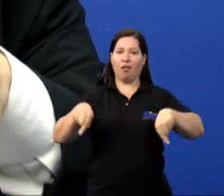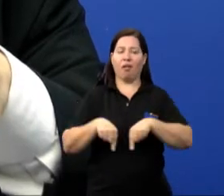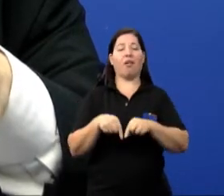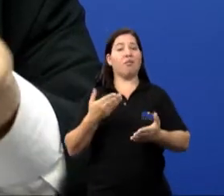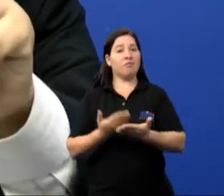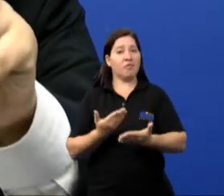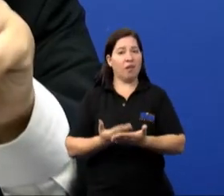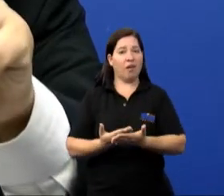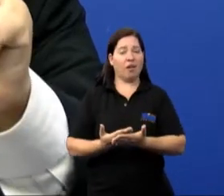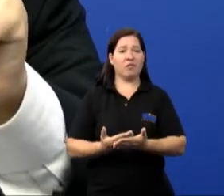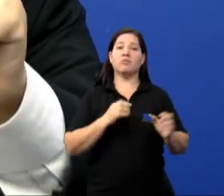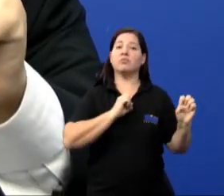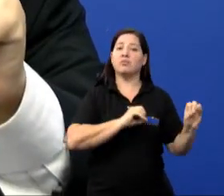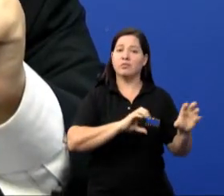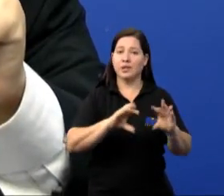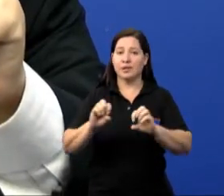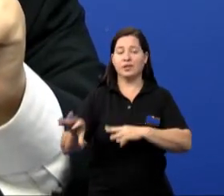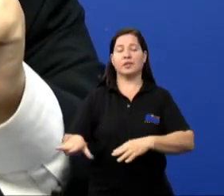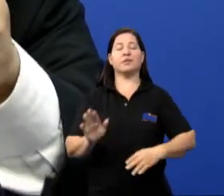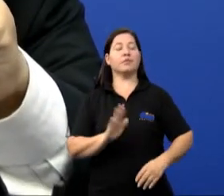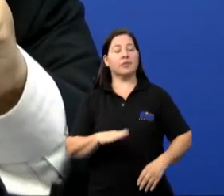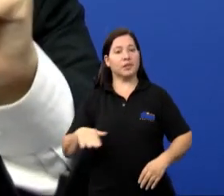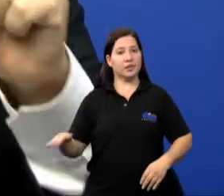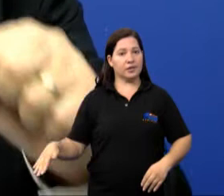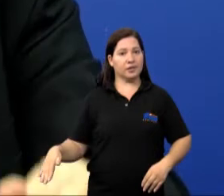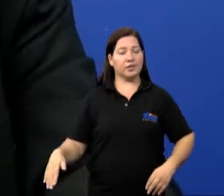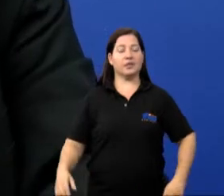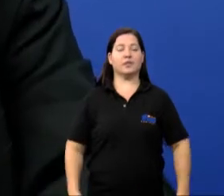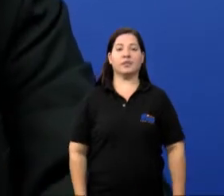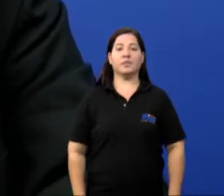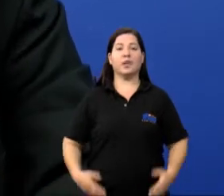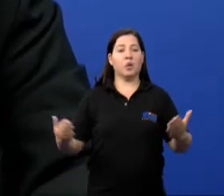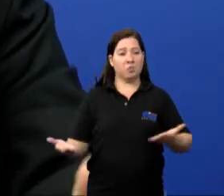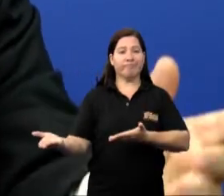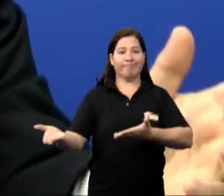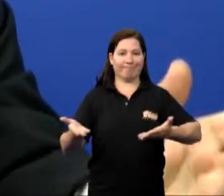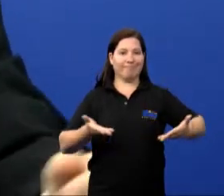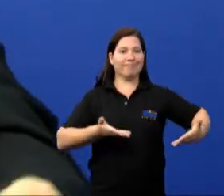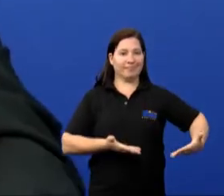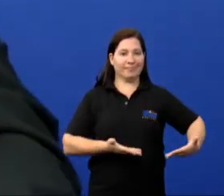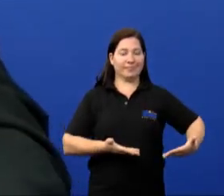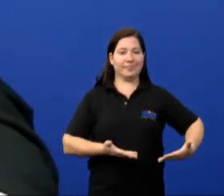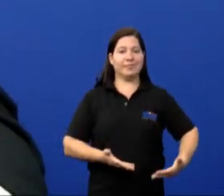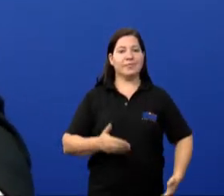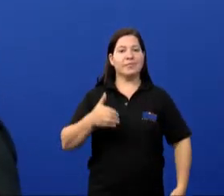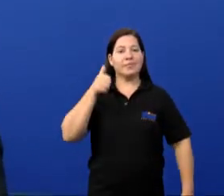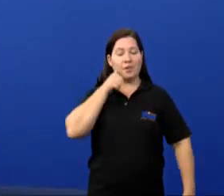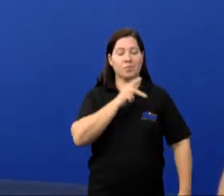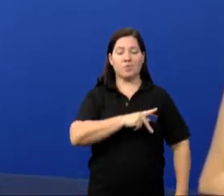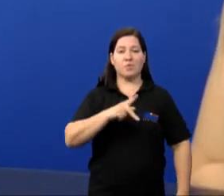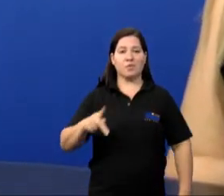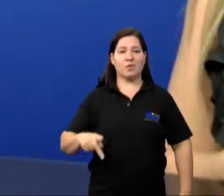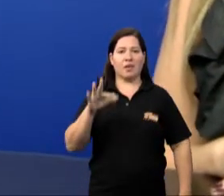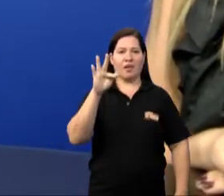crianças. Para isso, trouxemos gente que conhece o assunto. Temos hoje aqui a professora